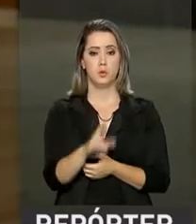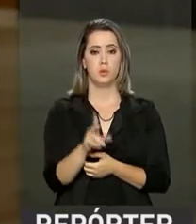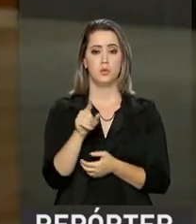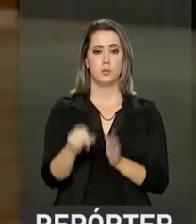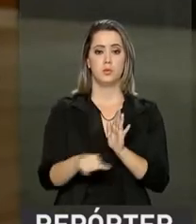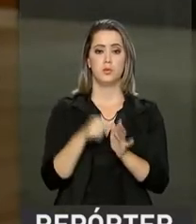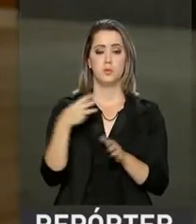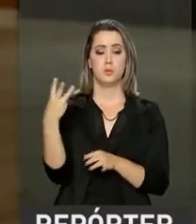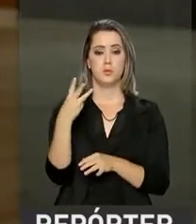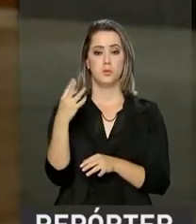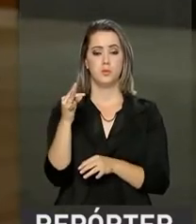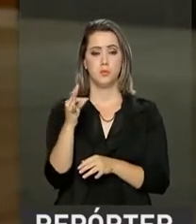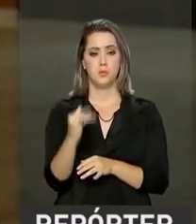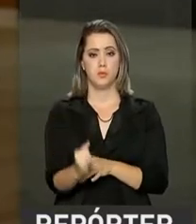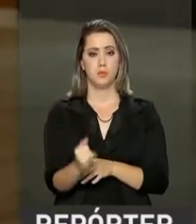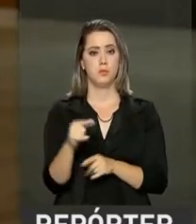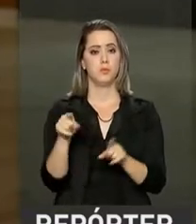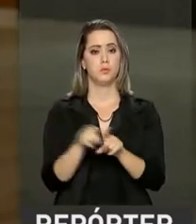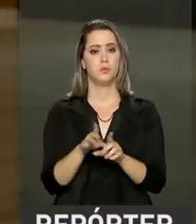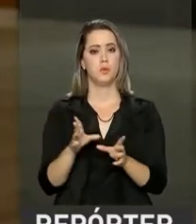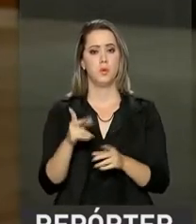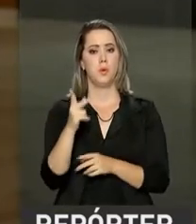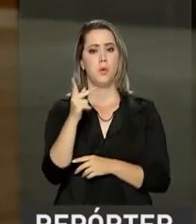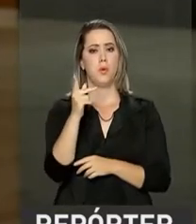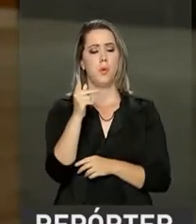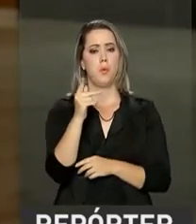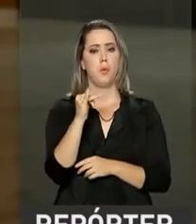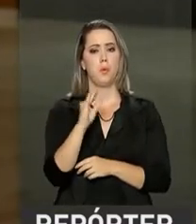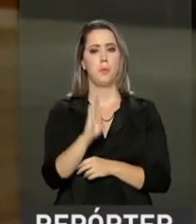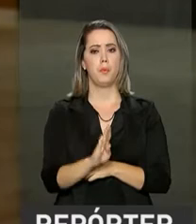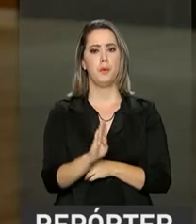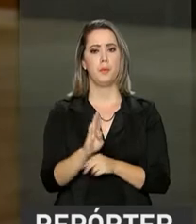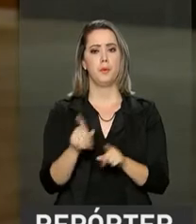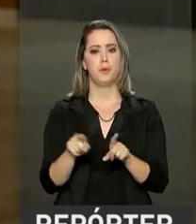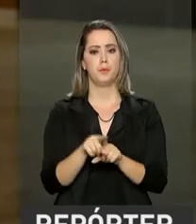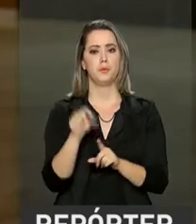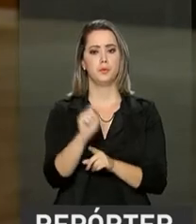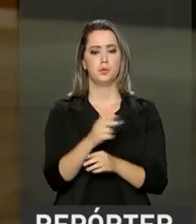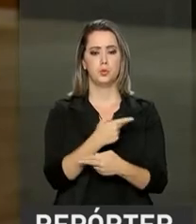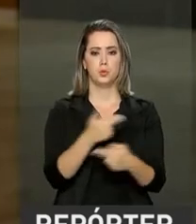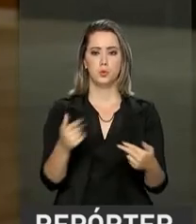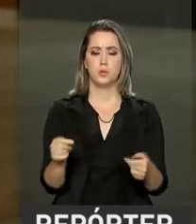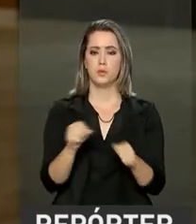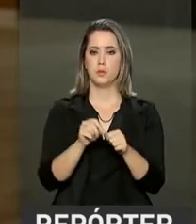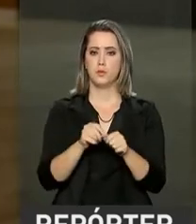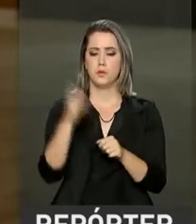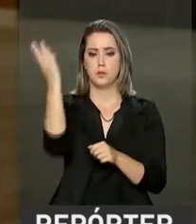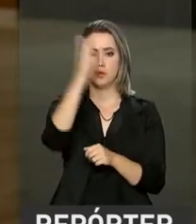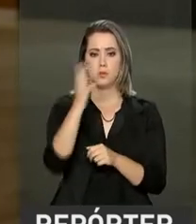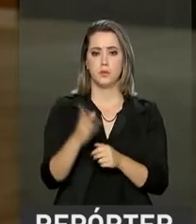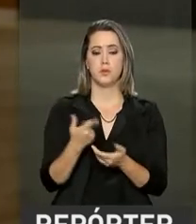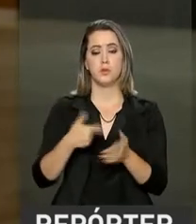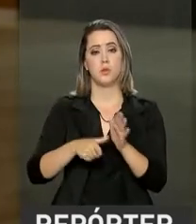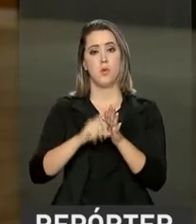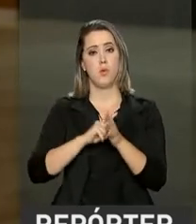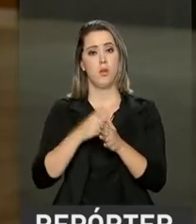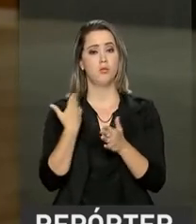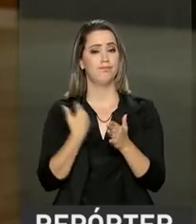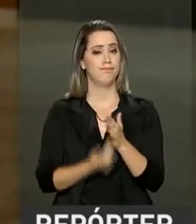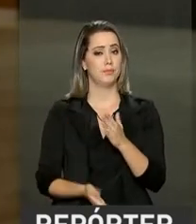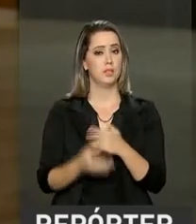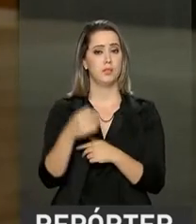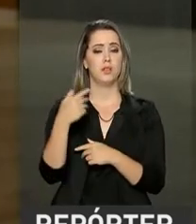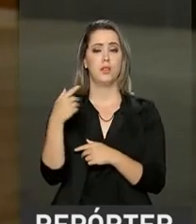primeiro trimestre o pib que é o conjunto de bens e serviços riquezas produzidos pelo país saiu do vermelho dos últimos